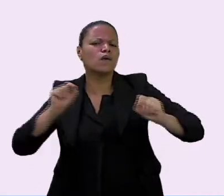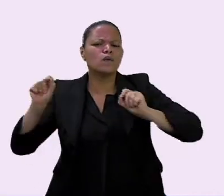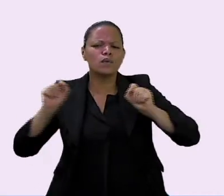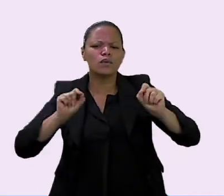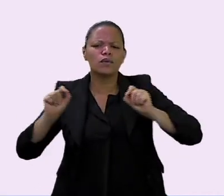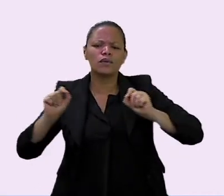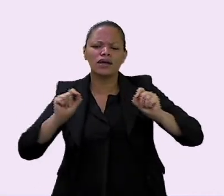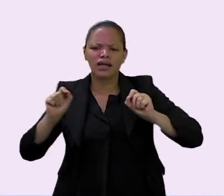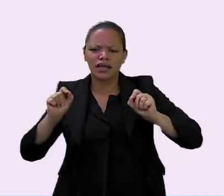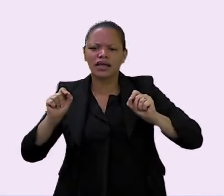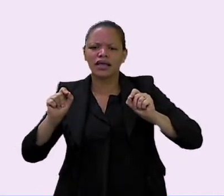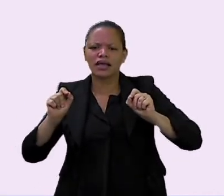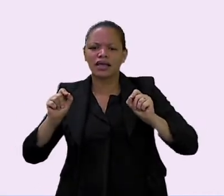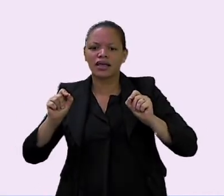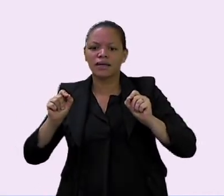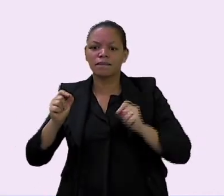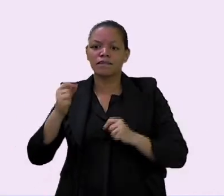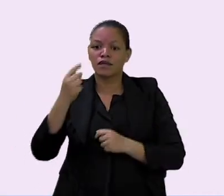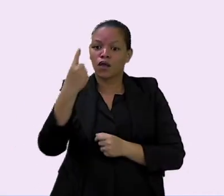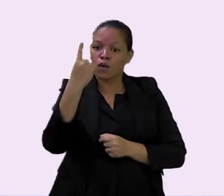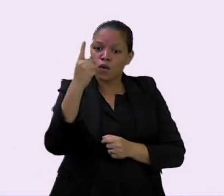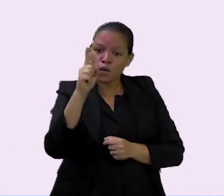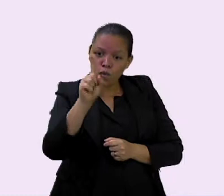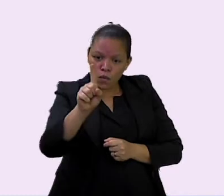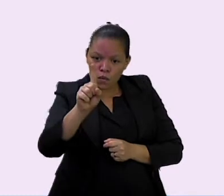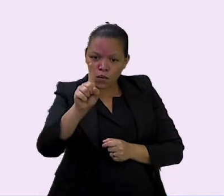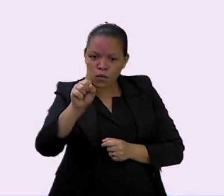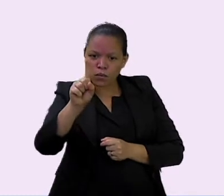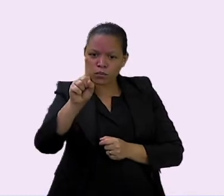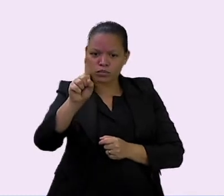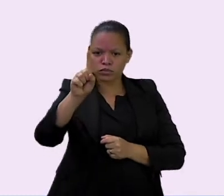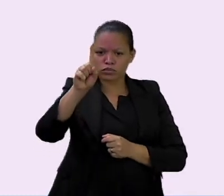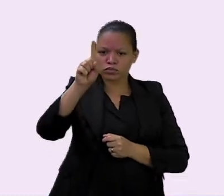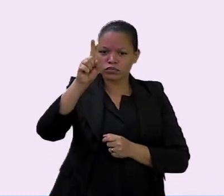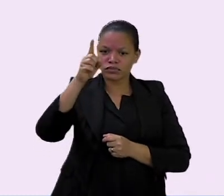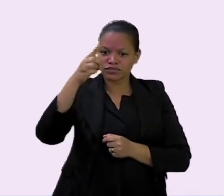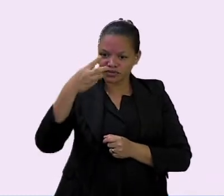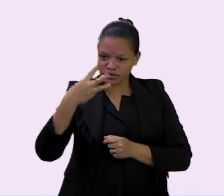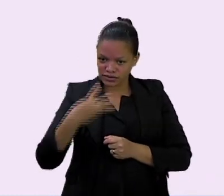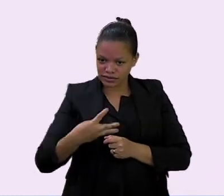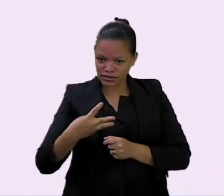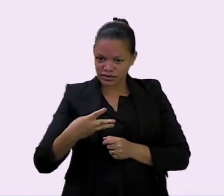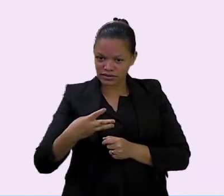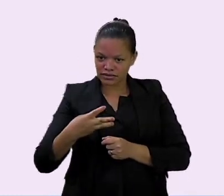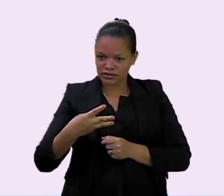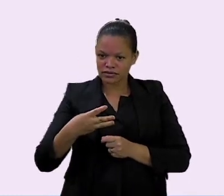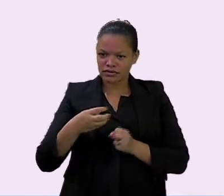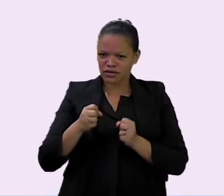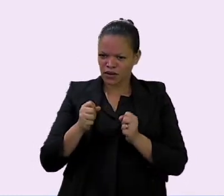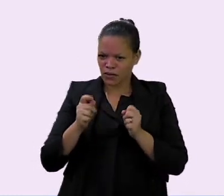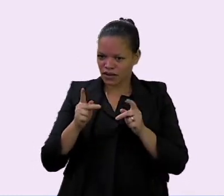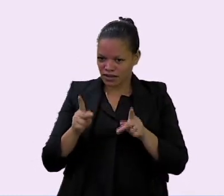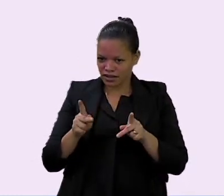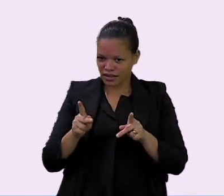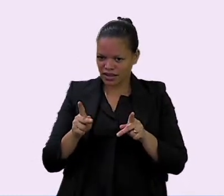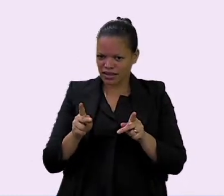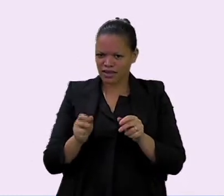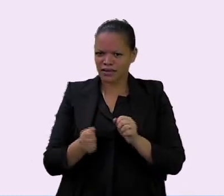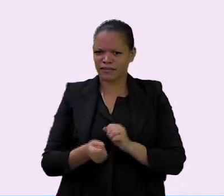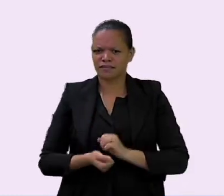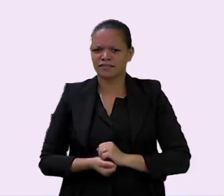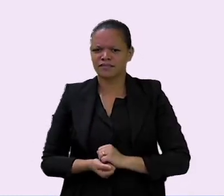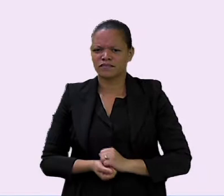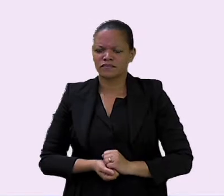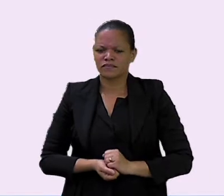de quantos? Eu tinha quantos pedaços? 3, não é? 1 de 3. Que nós vamos ler como faz essa,